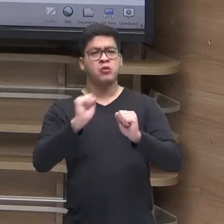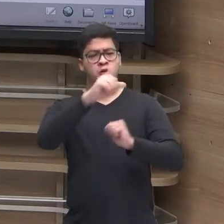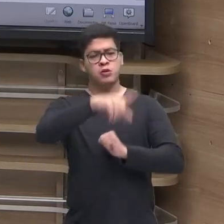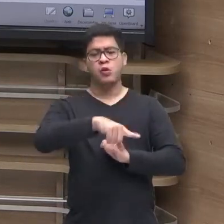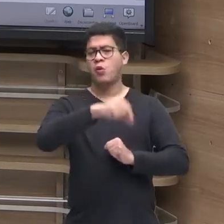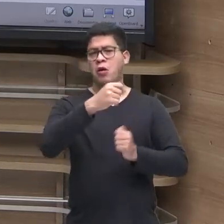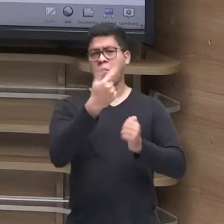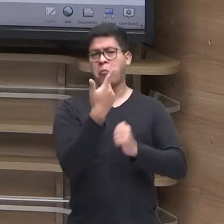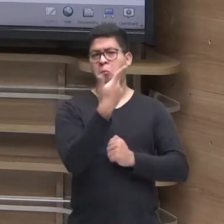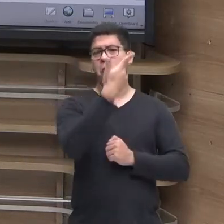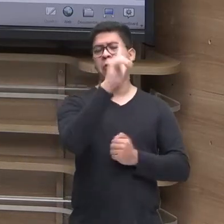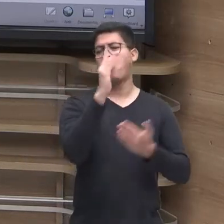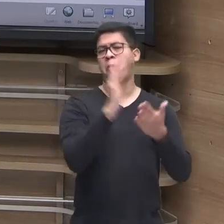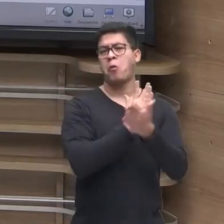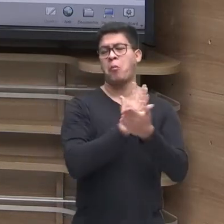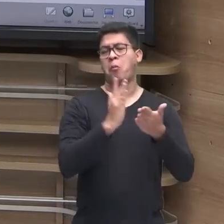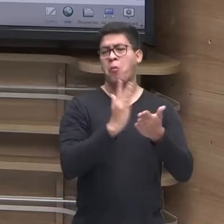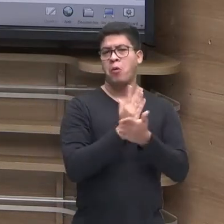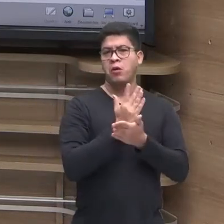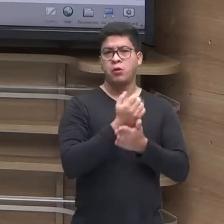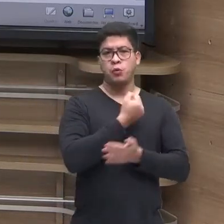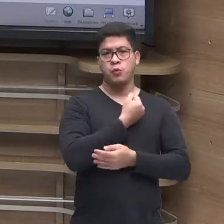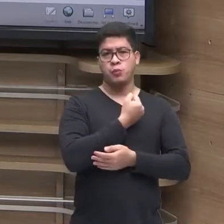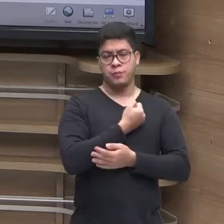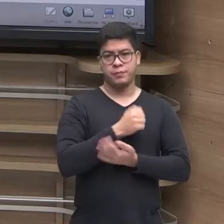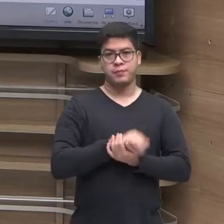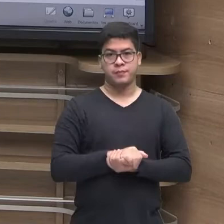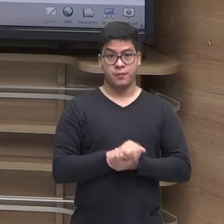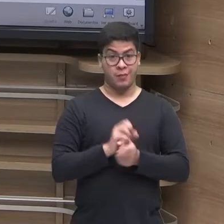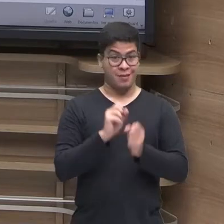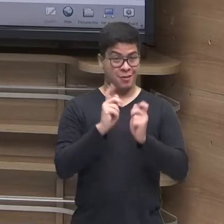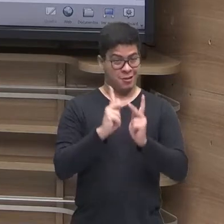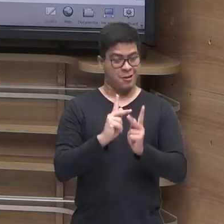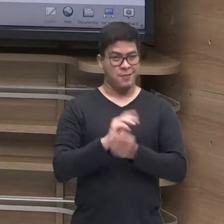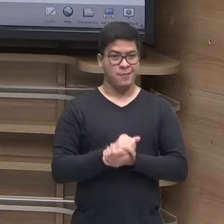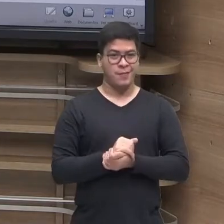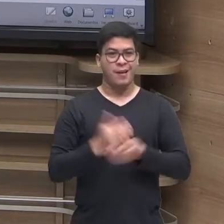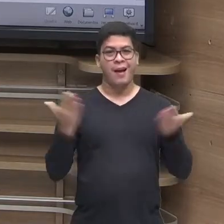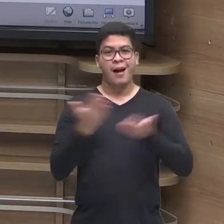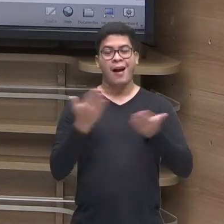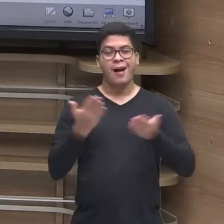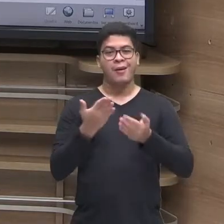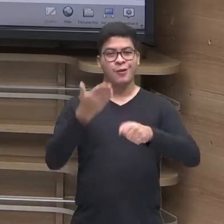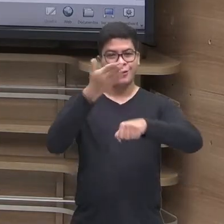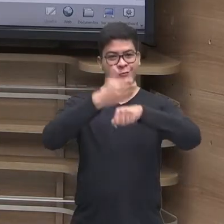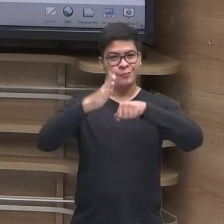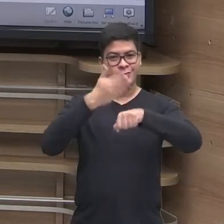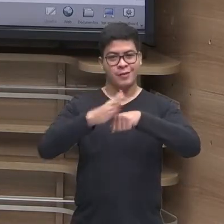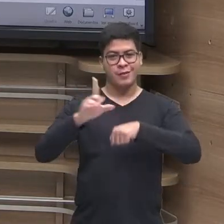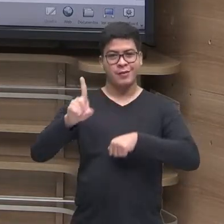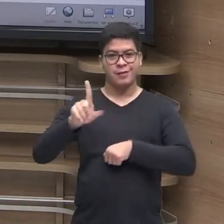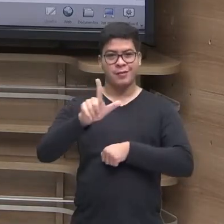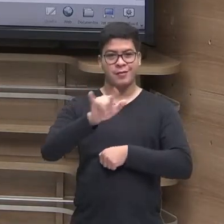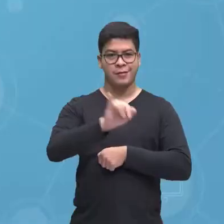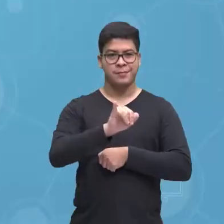ímpar, eu conseguiria descobrir os divisores dele. Tá bom? Vamos praticar agora? Vamos ver a nossa